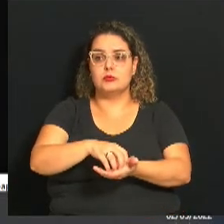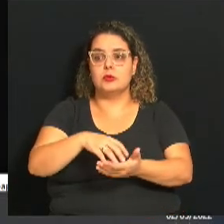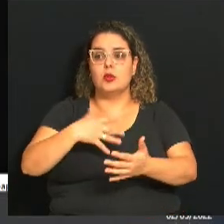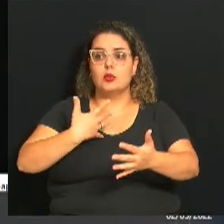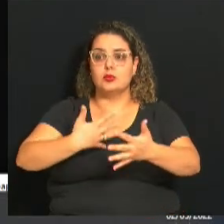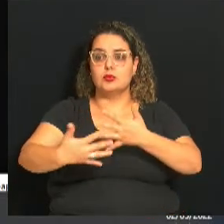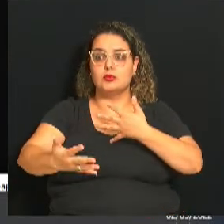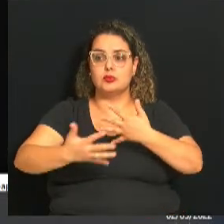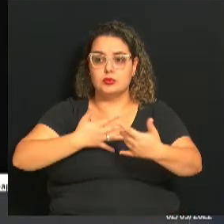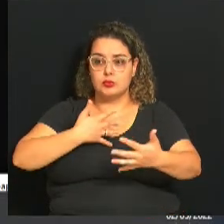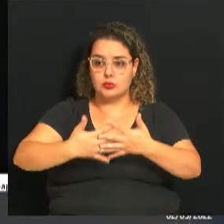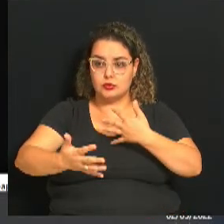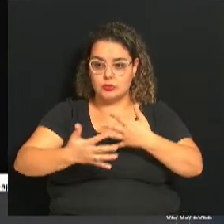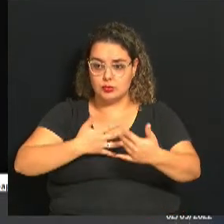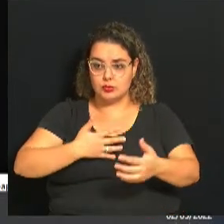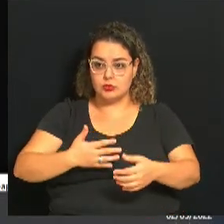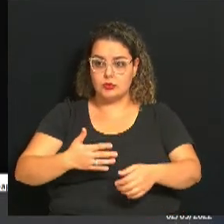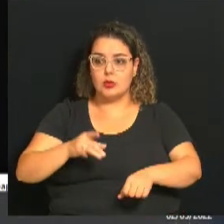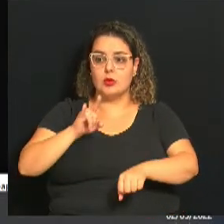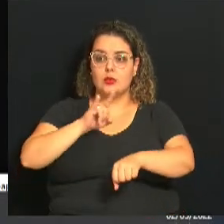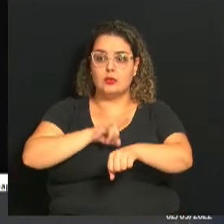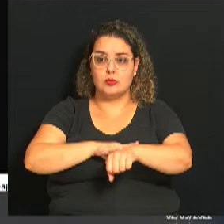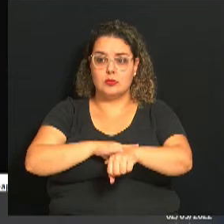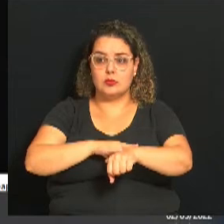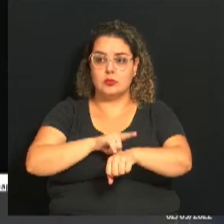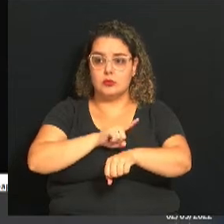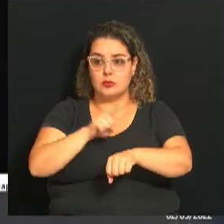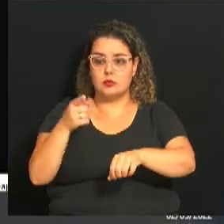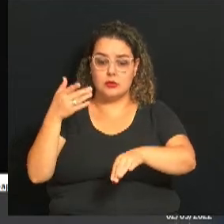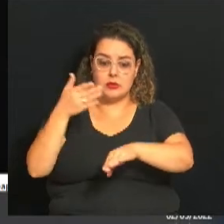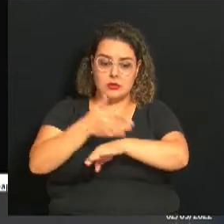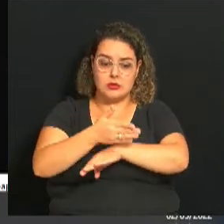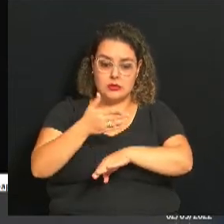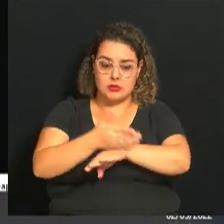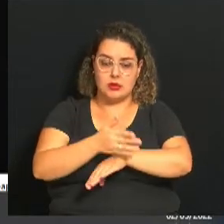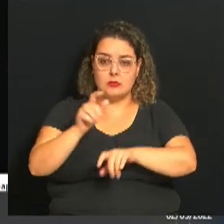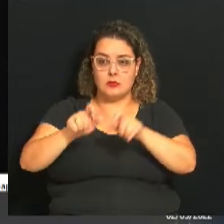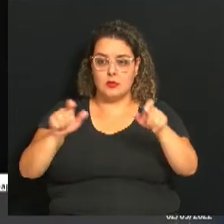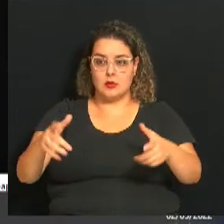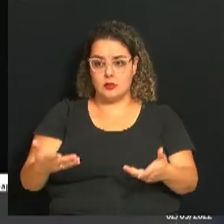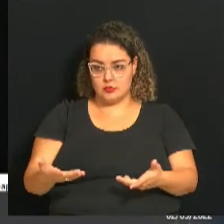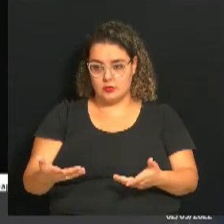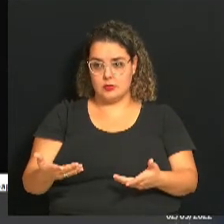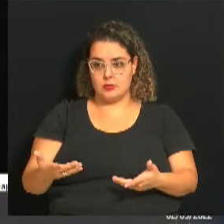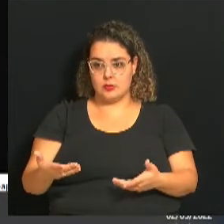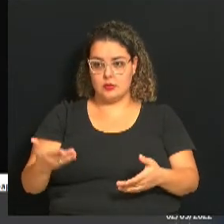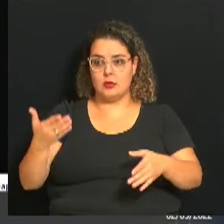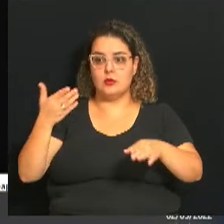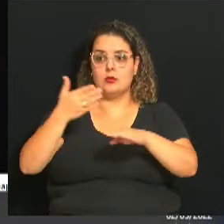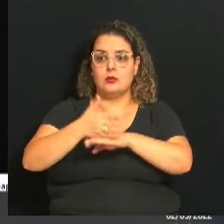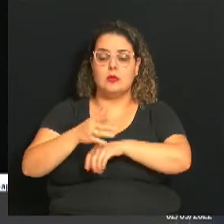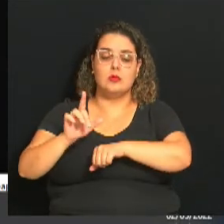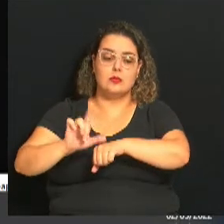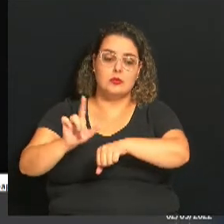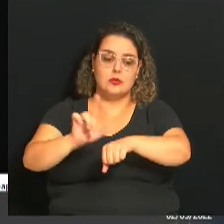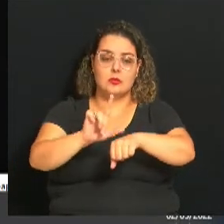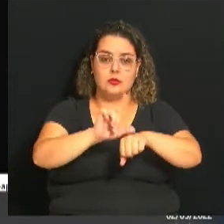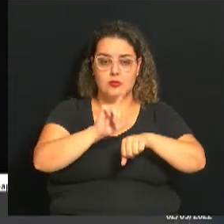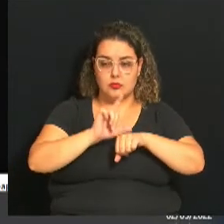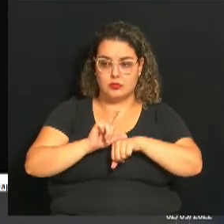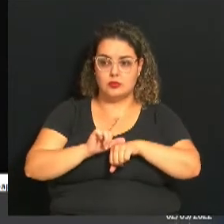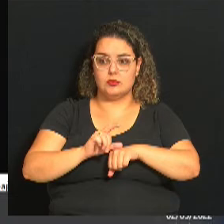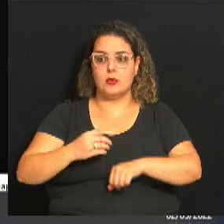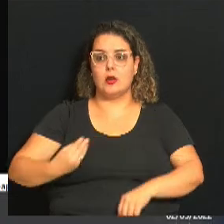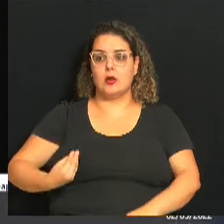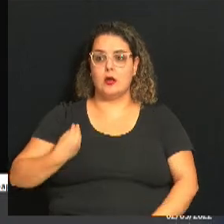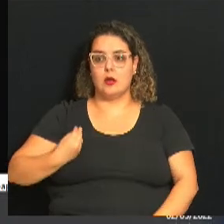Então, esses banheiros também não vão ser acessados pela população. Então, tanto a população que frequenta o comércio, como os moradores de